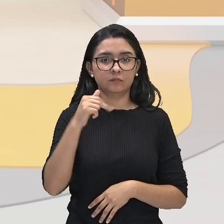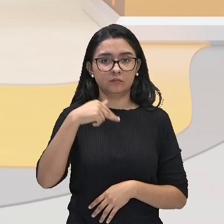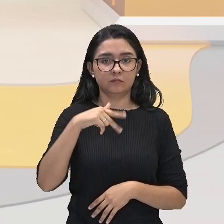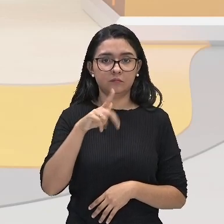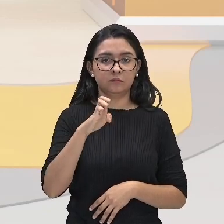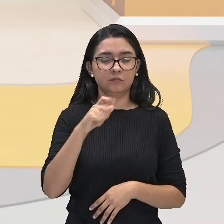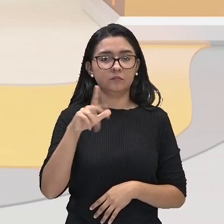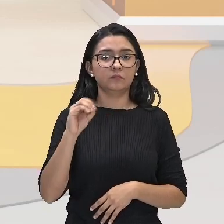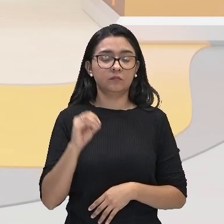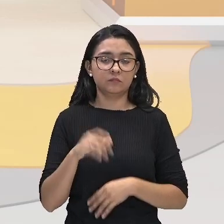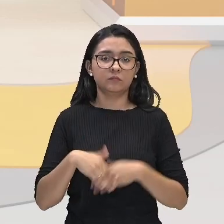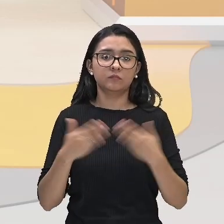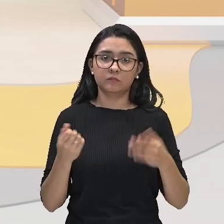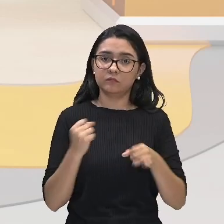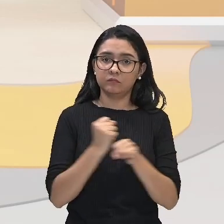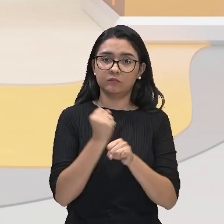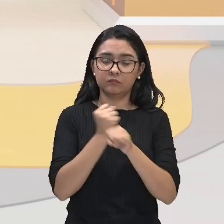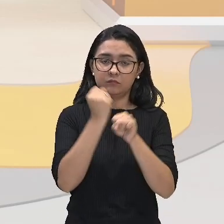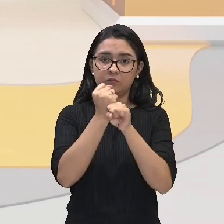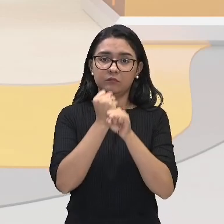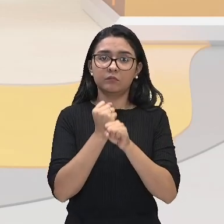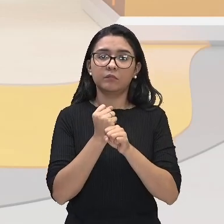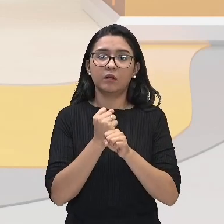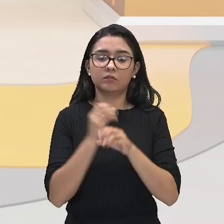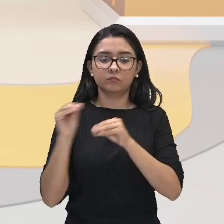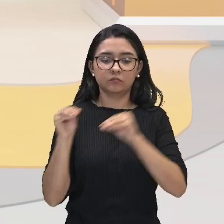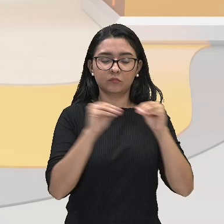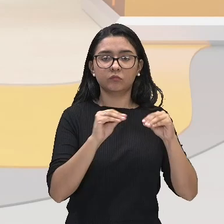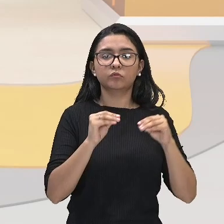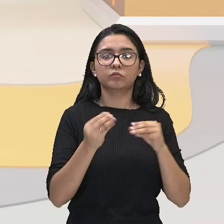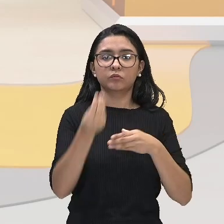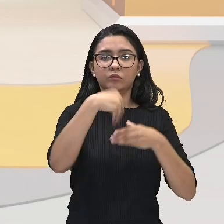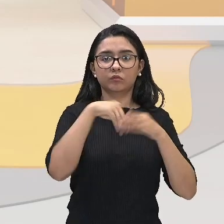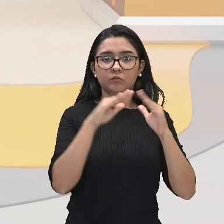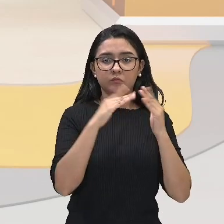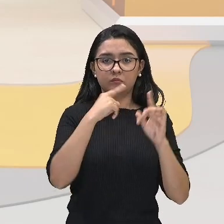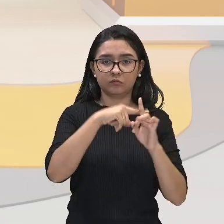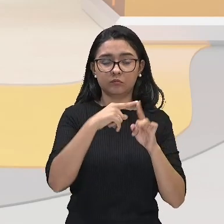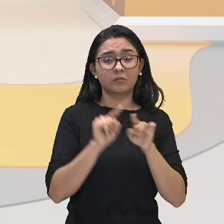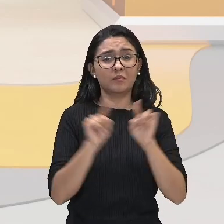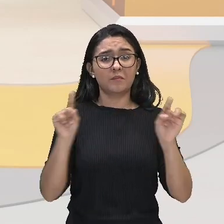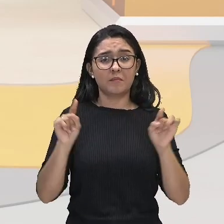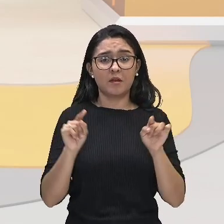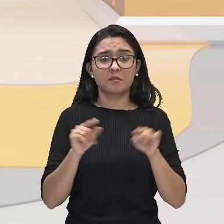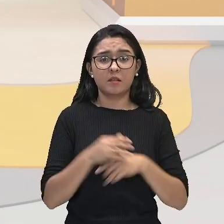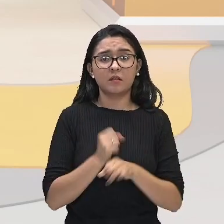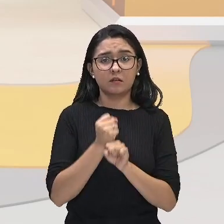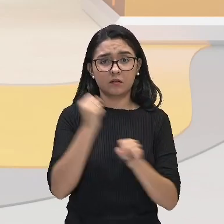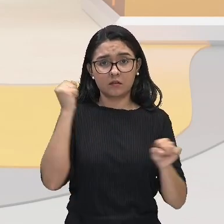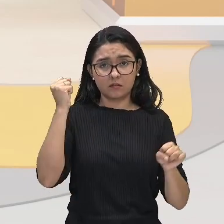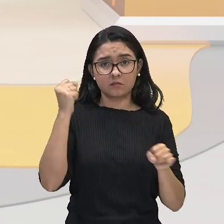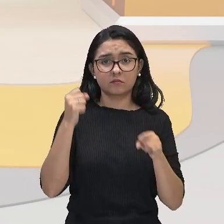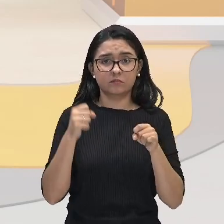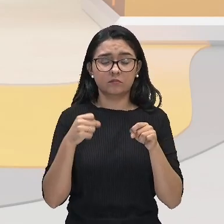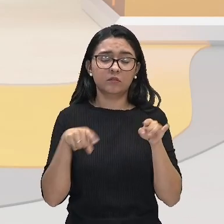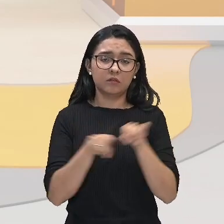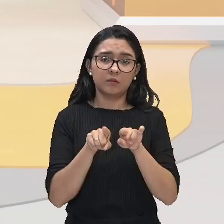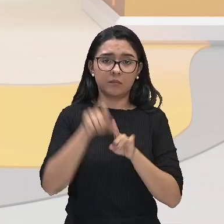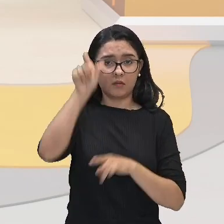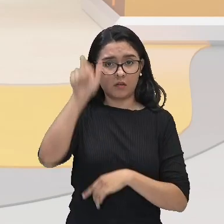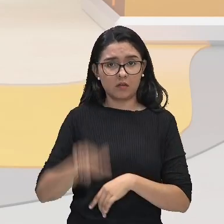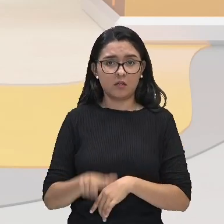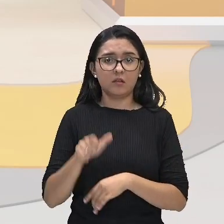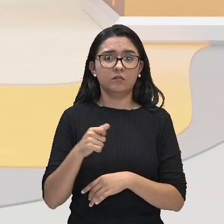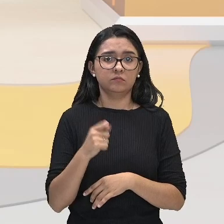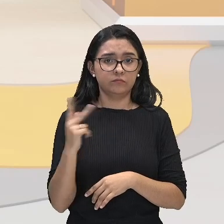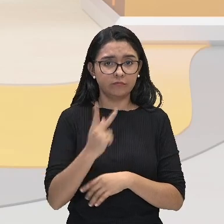ser colocada dentro de uma catedral em Florença, mas por ela ser muito grande, por conta da sua, vamos dizer